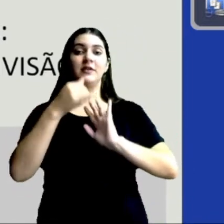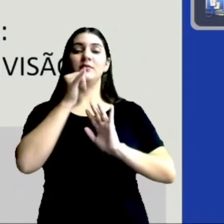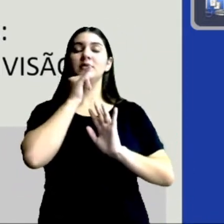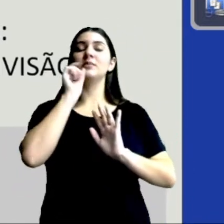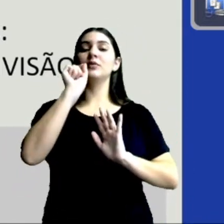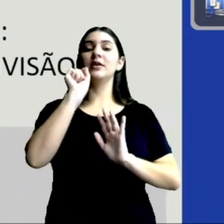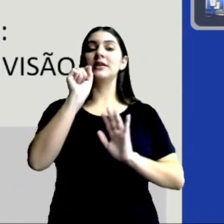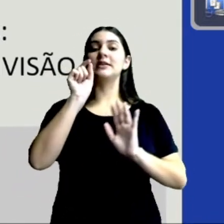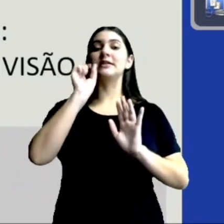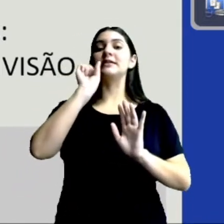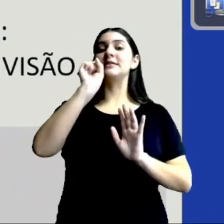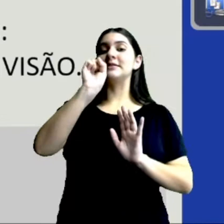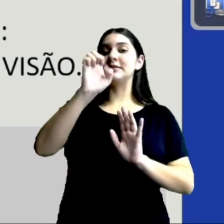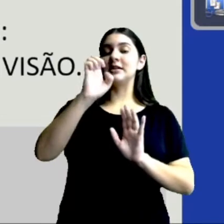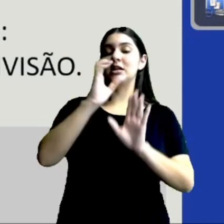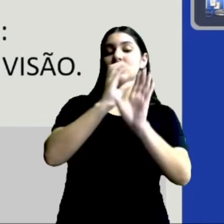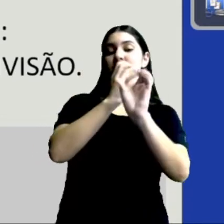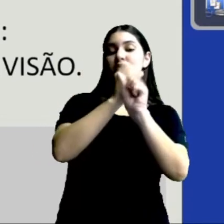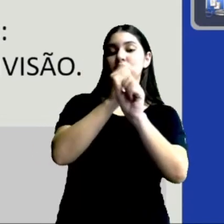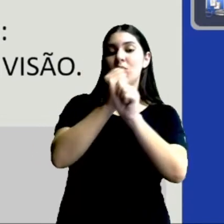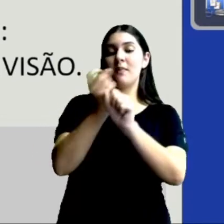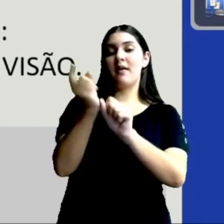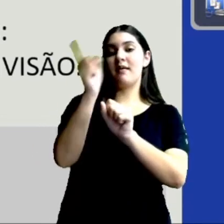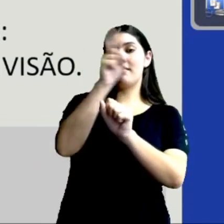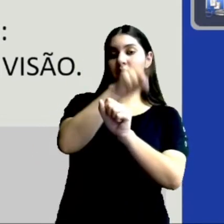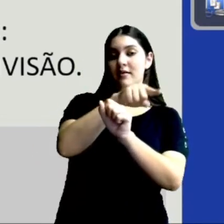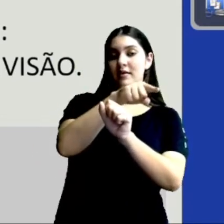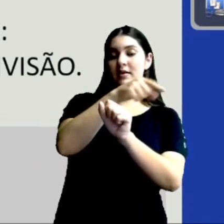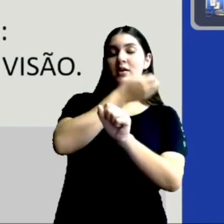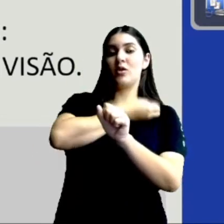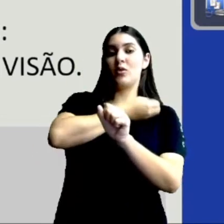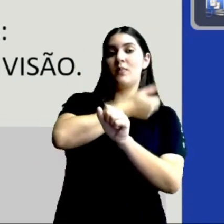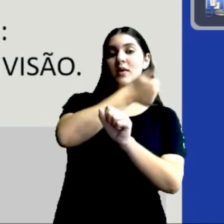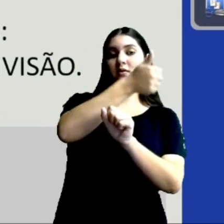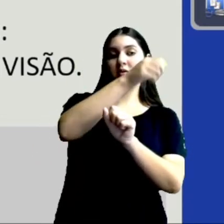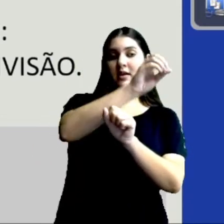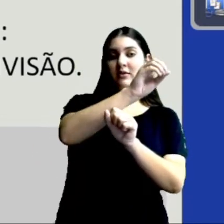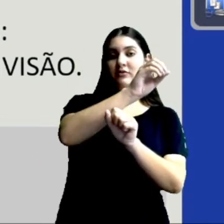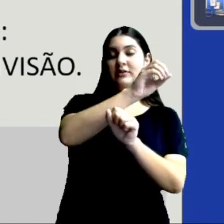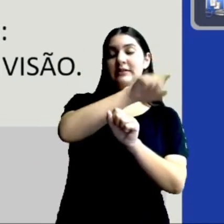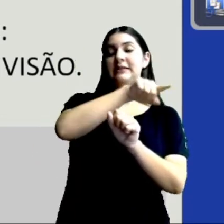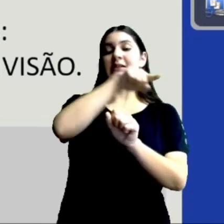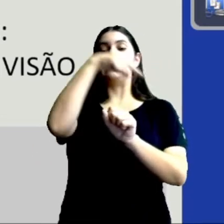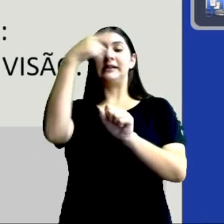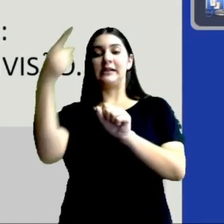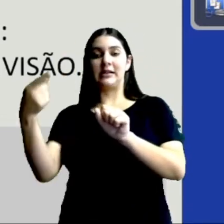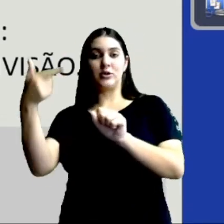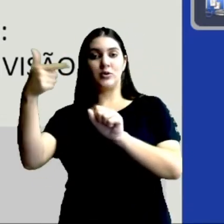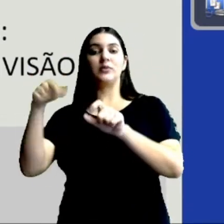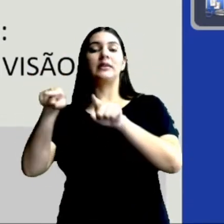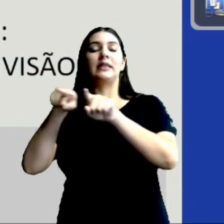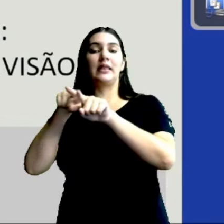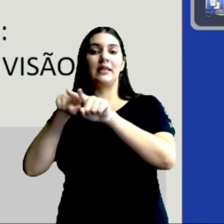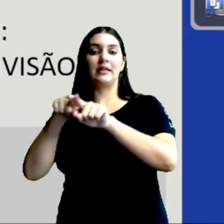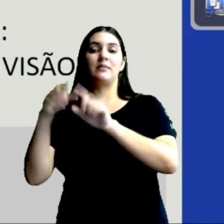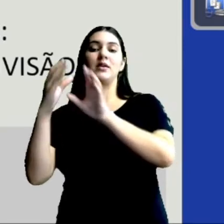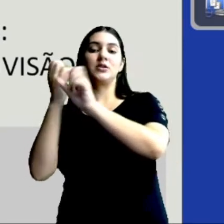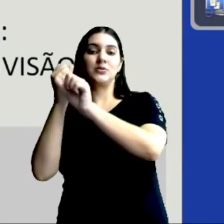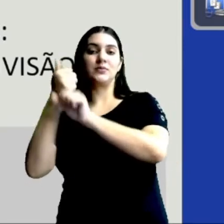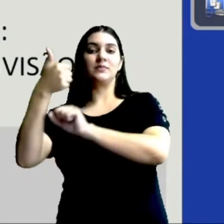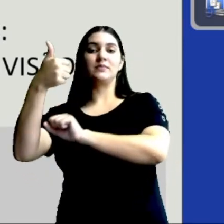gente somar em um dos lados da igualdade o número 10, do outro lado a gente também tem que somar o 10. Se a